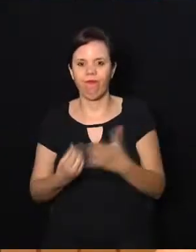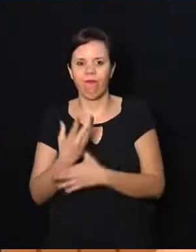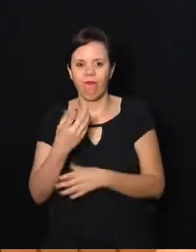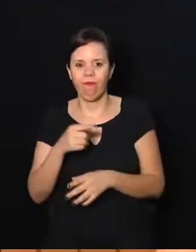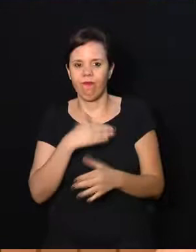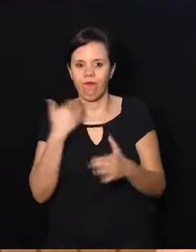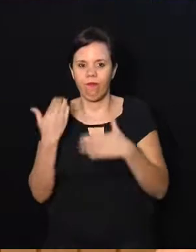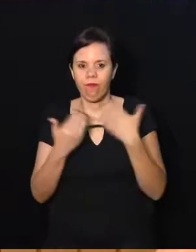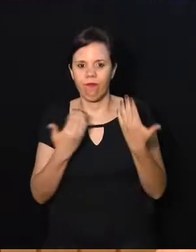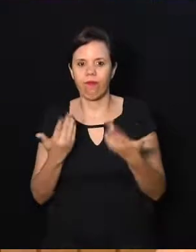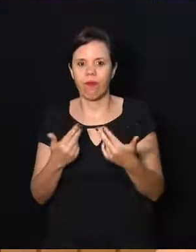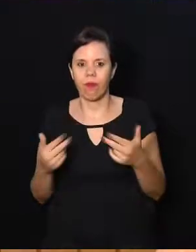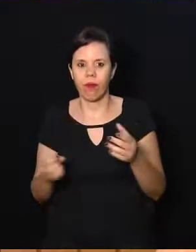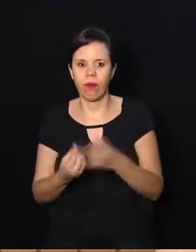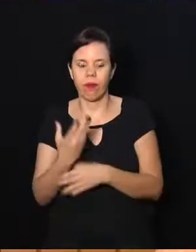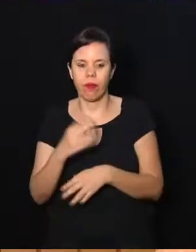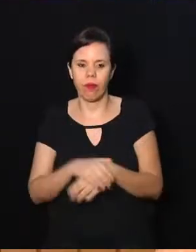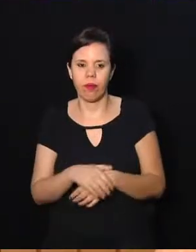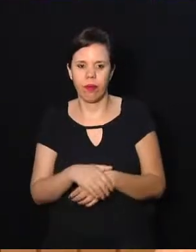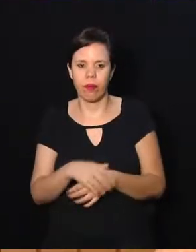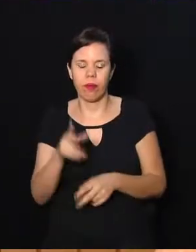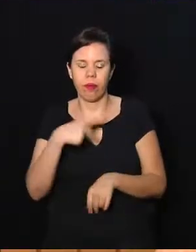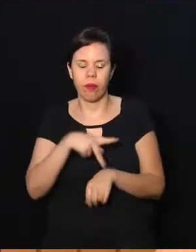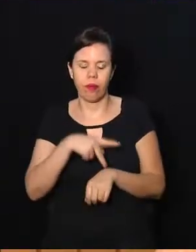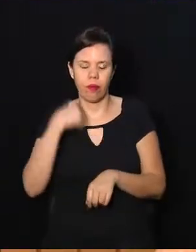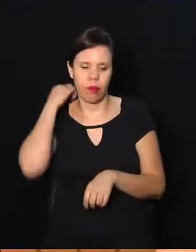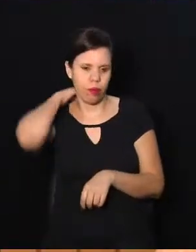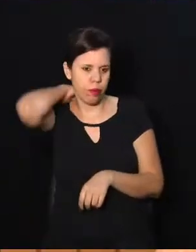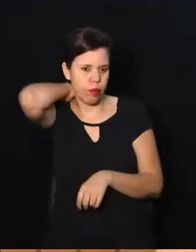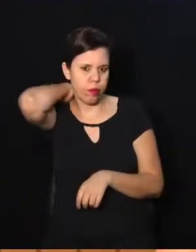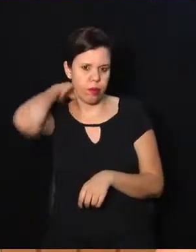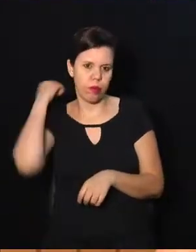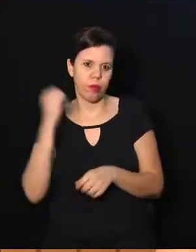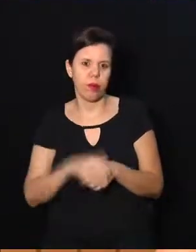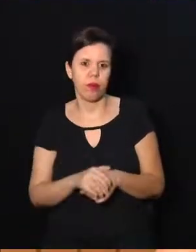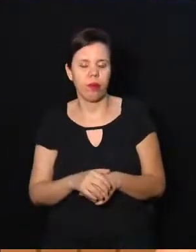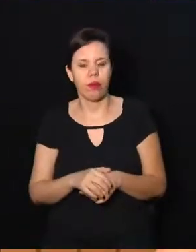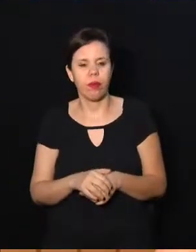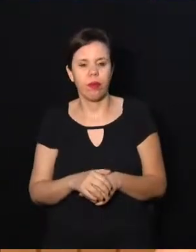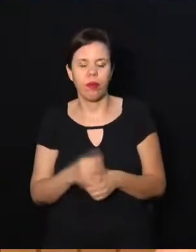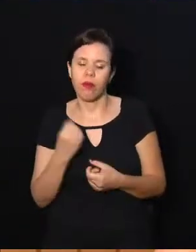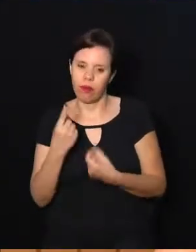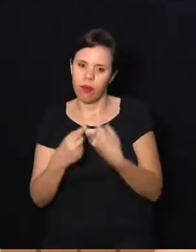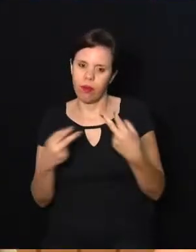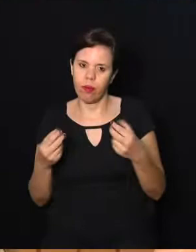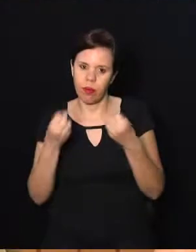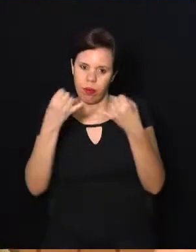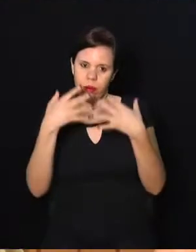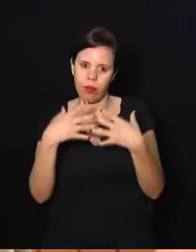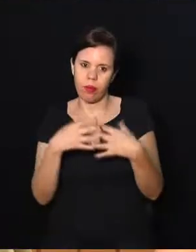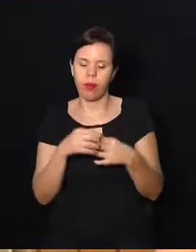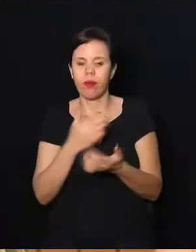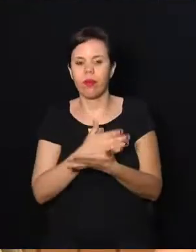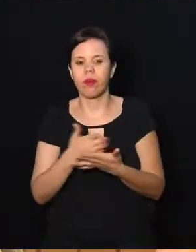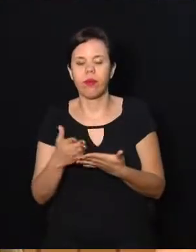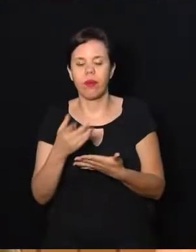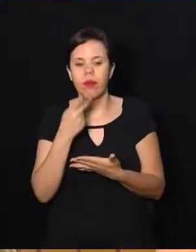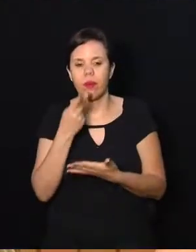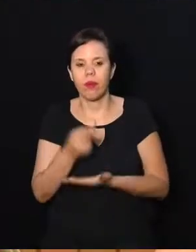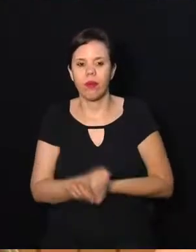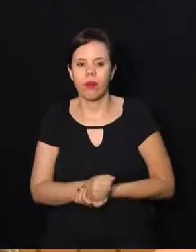morte existentes no nosso país. Podemos citar algumas. Bom, vamos começar a